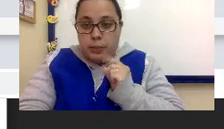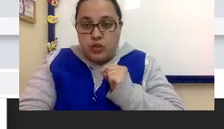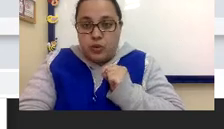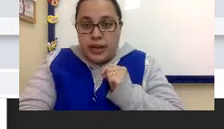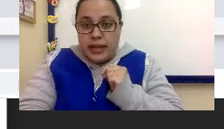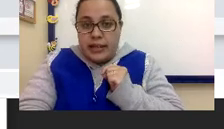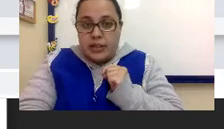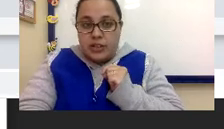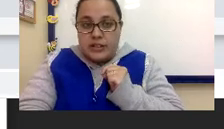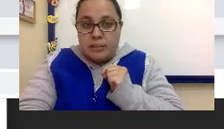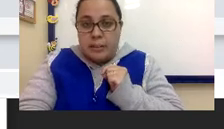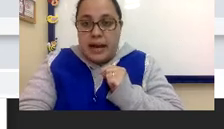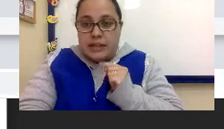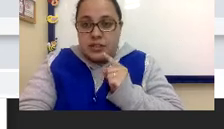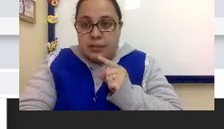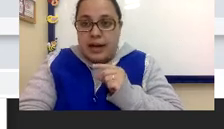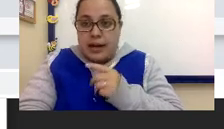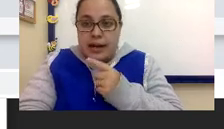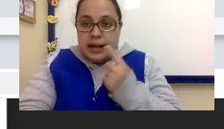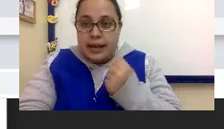o que pode ocorrer aí na nossa